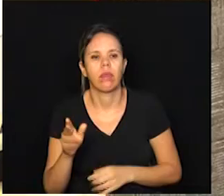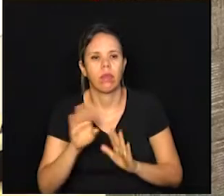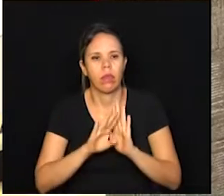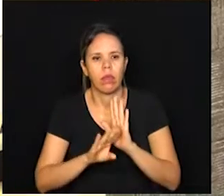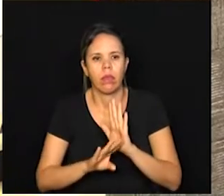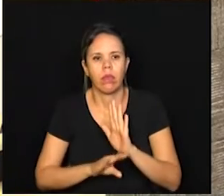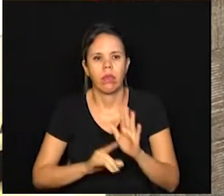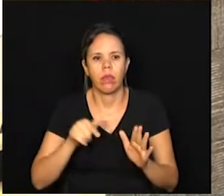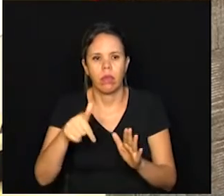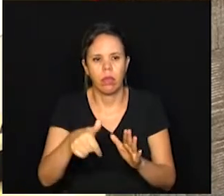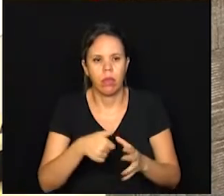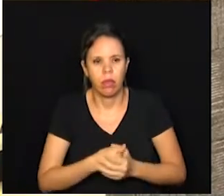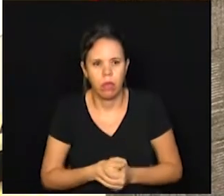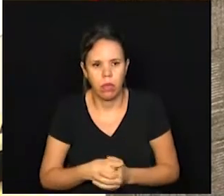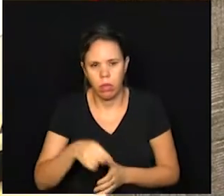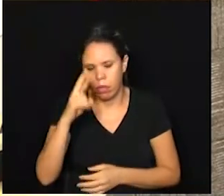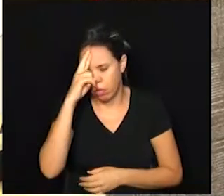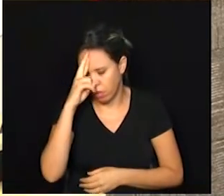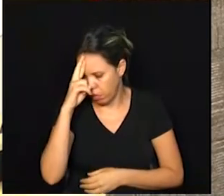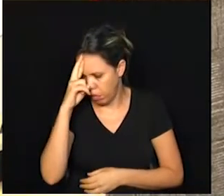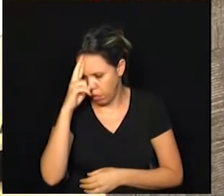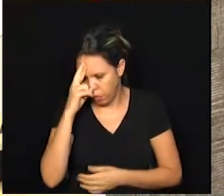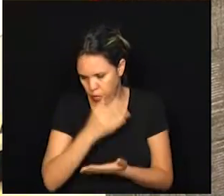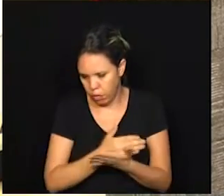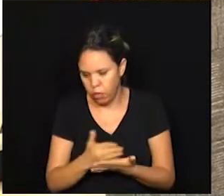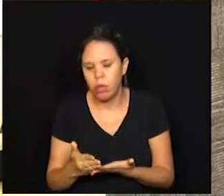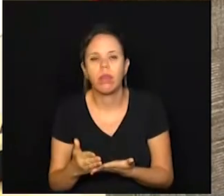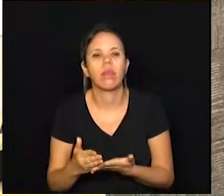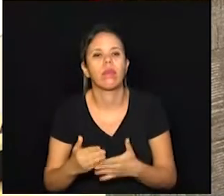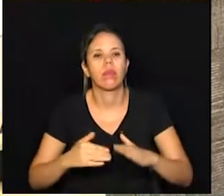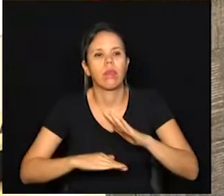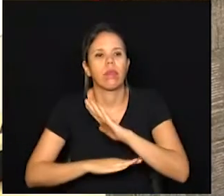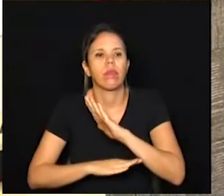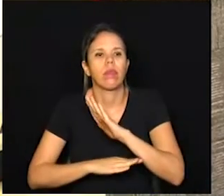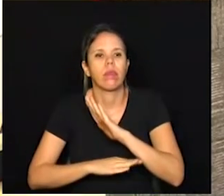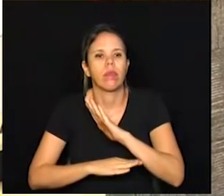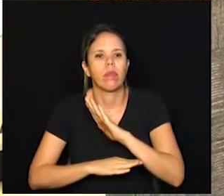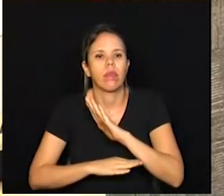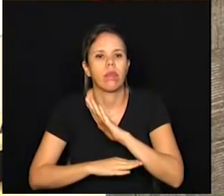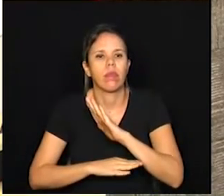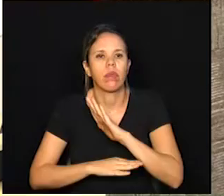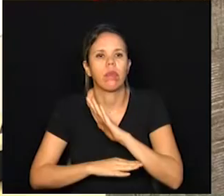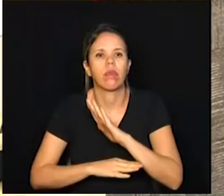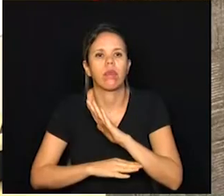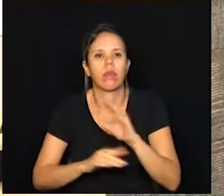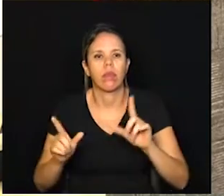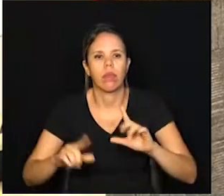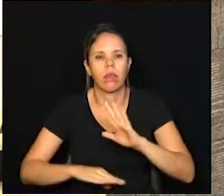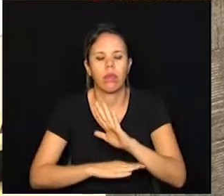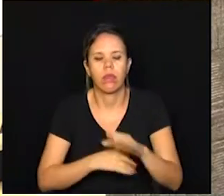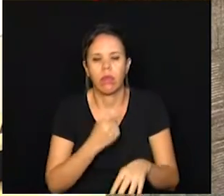programação. Logo mais ao meio-dia começa o Câmara Total, a revista eletrônica da TV